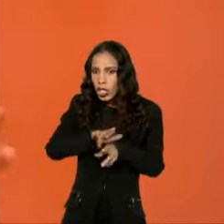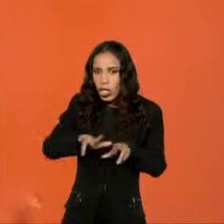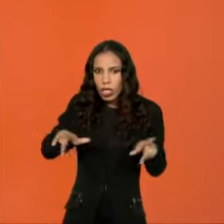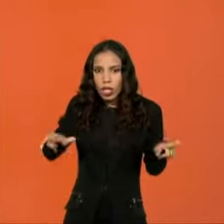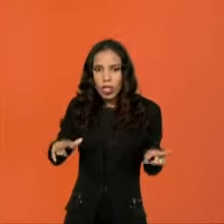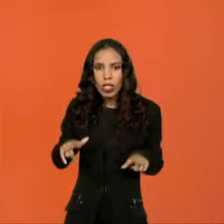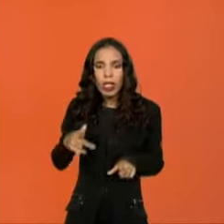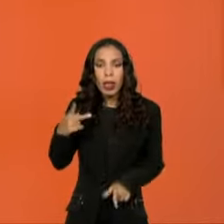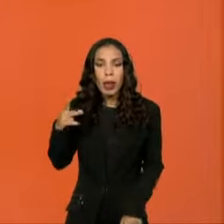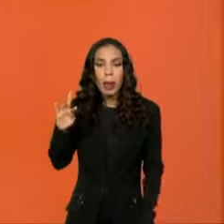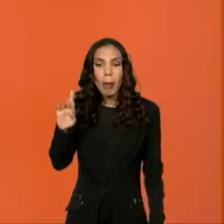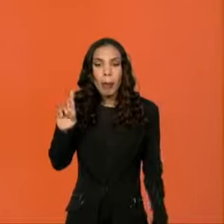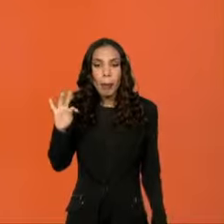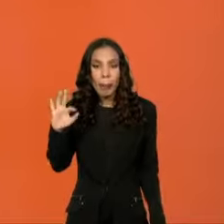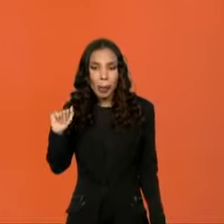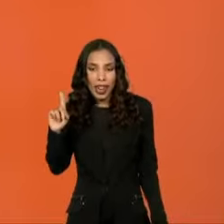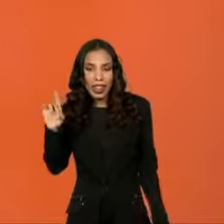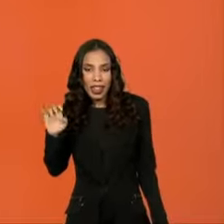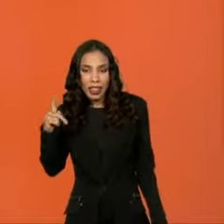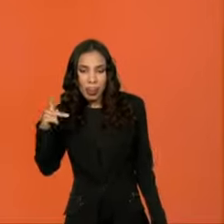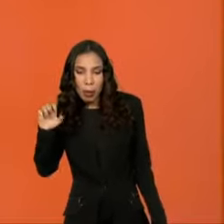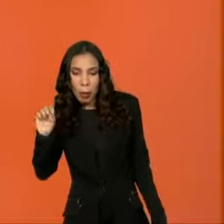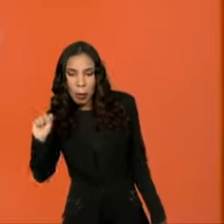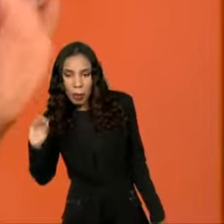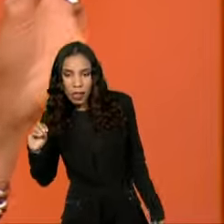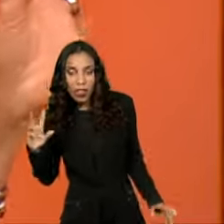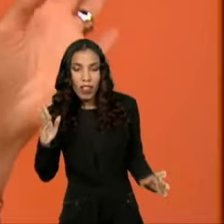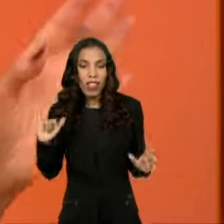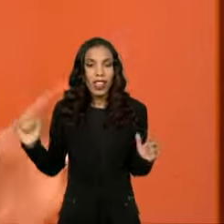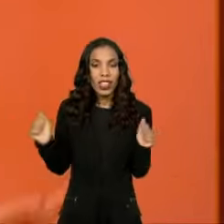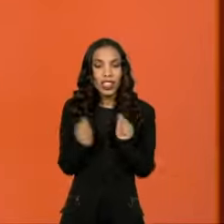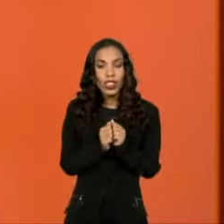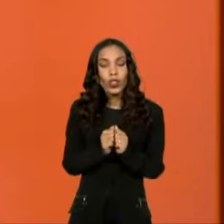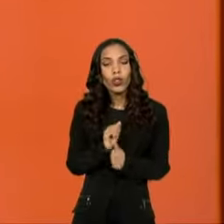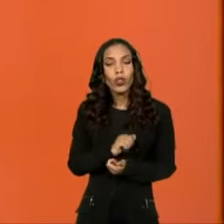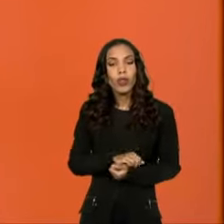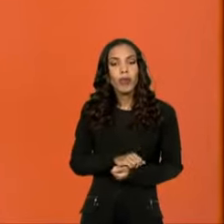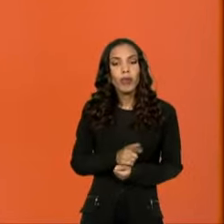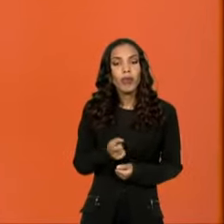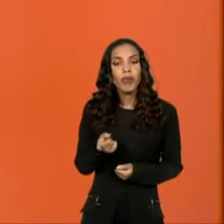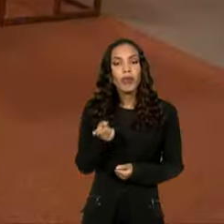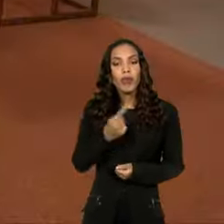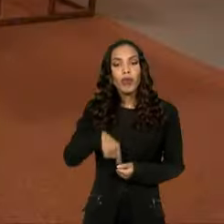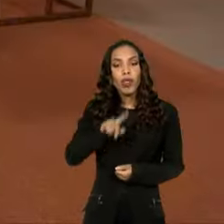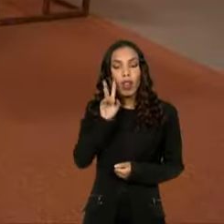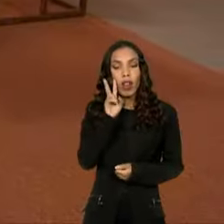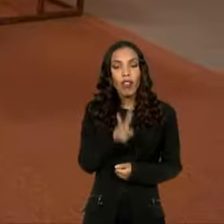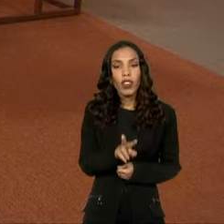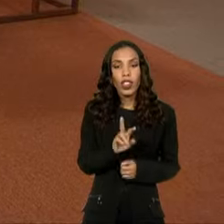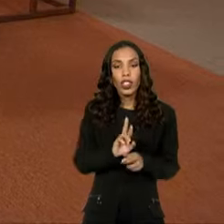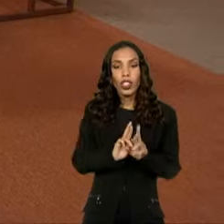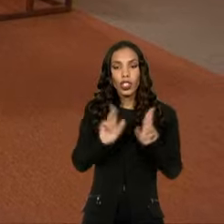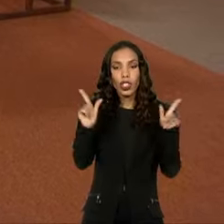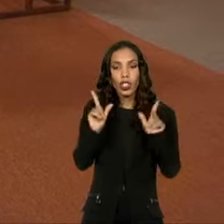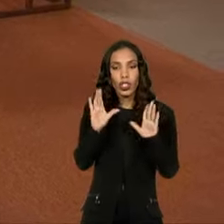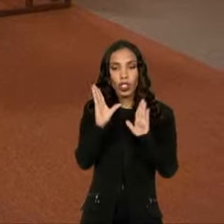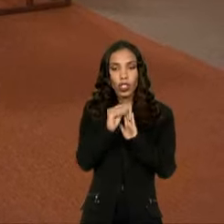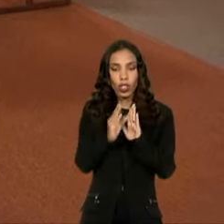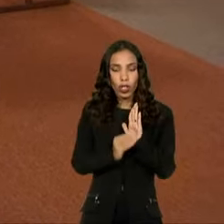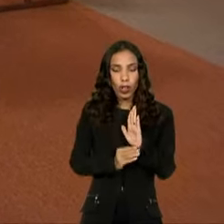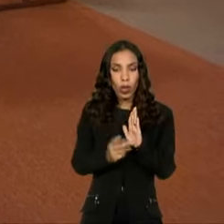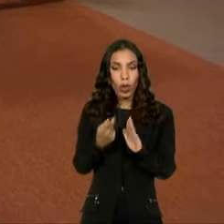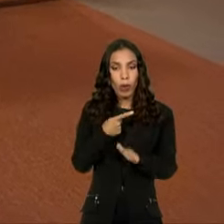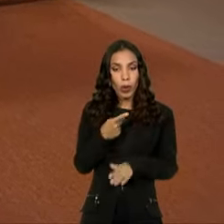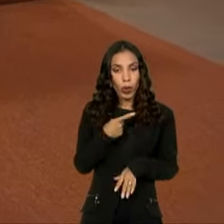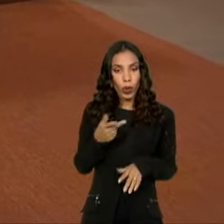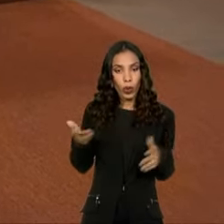da atleta de peso, que vai estar com a gente. Então, assim, é diferente. Fátima, o que a gente pode esperar de diferente do teu conteúdo deles? Uhum. O